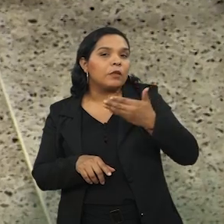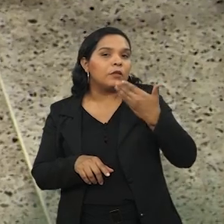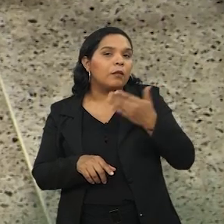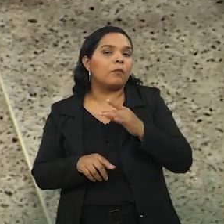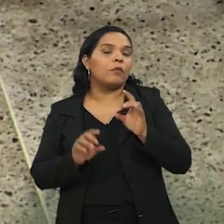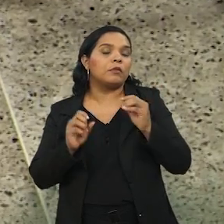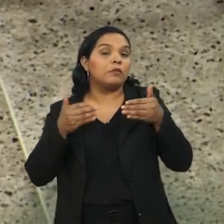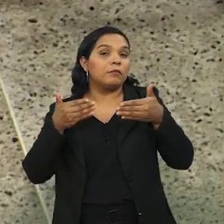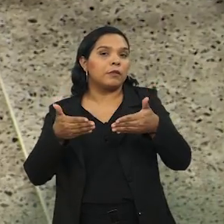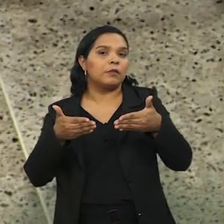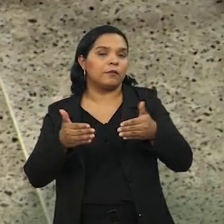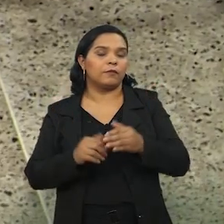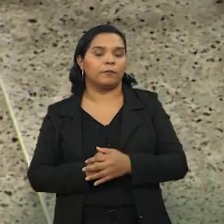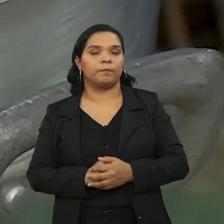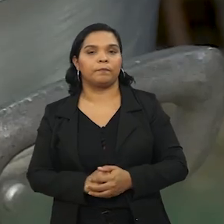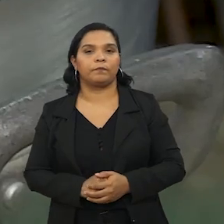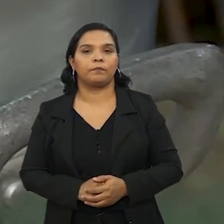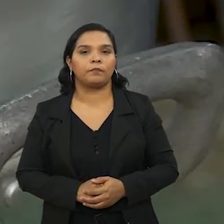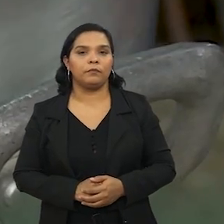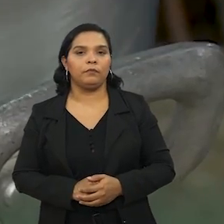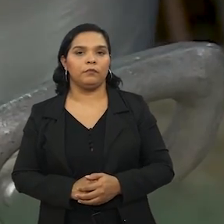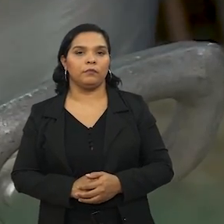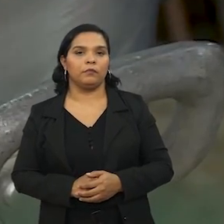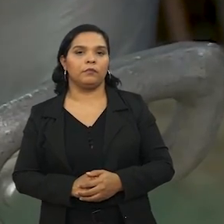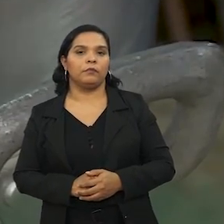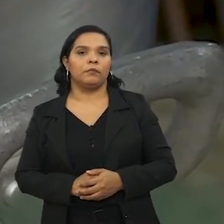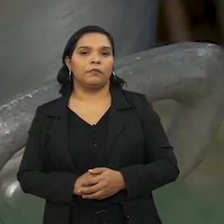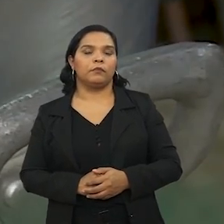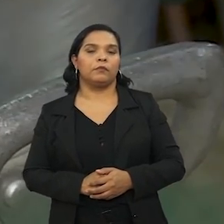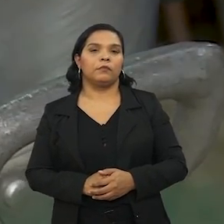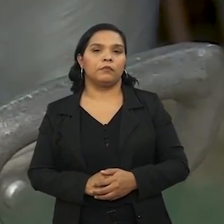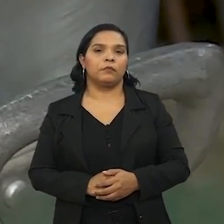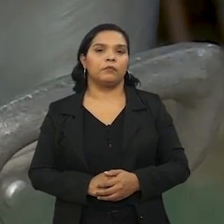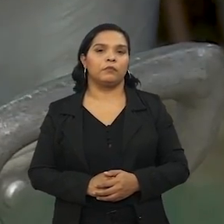assim, bastante específico.